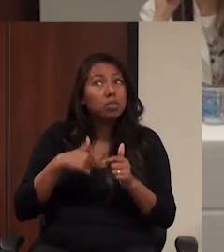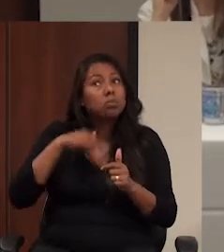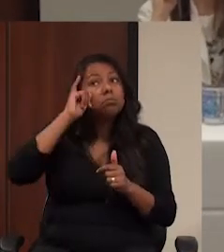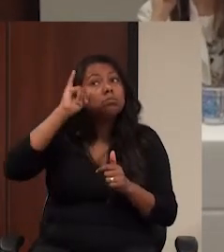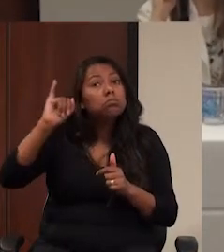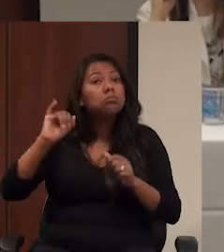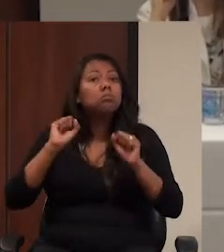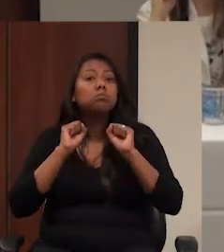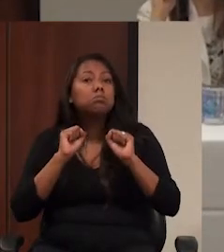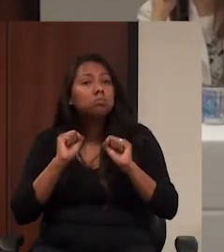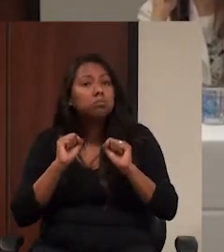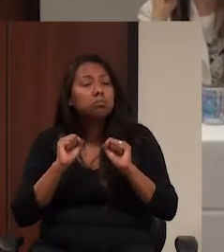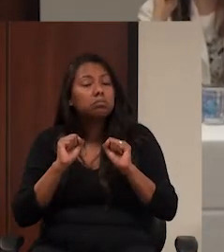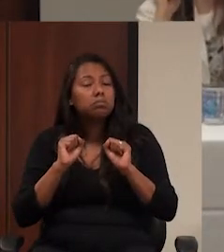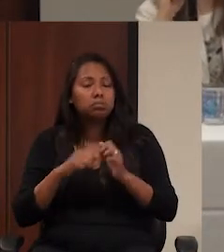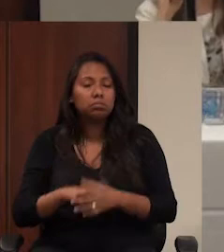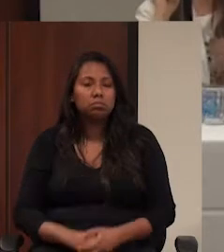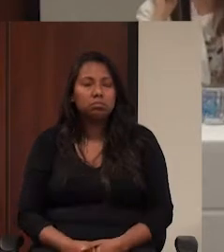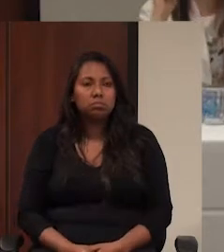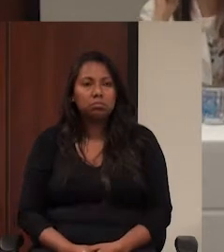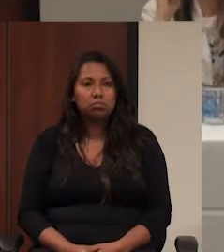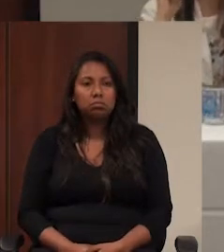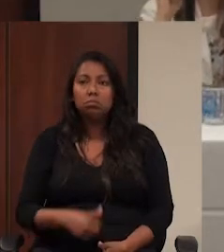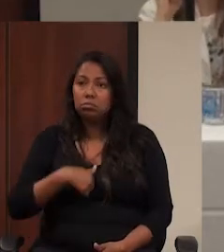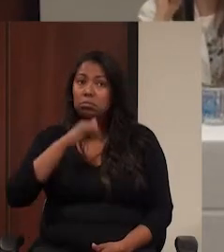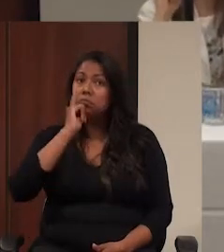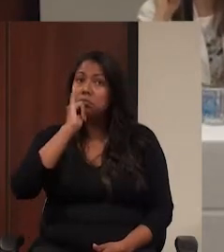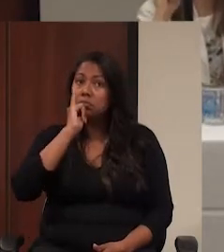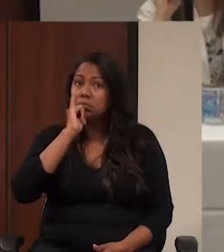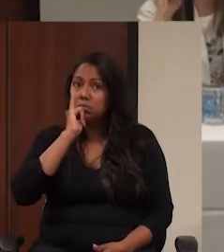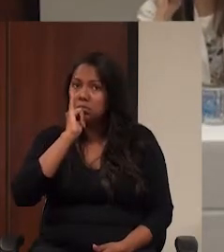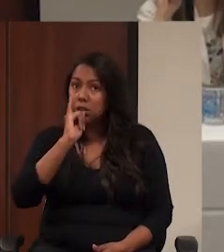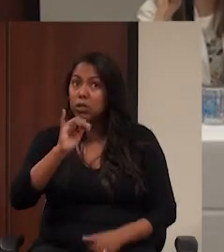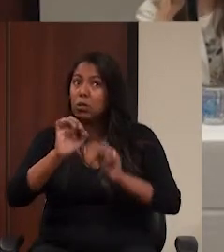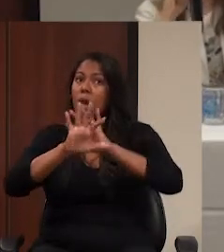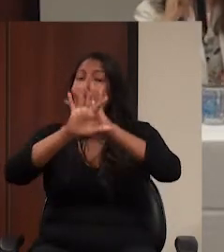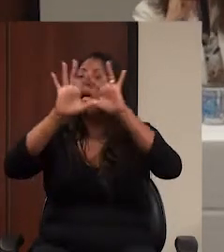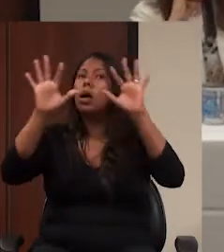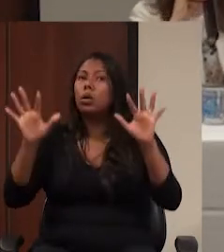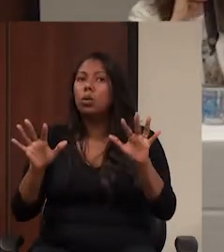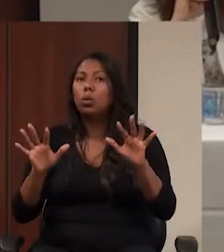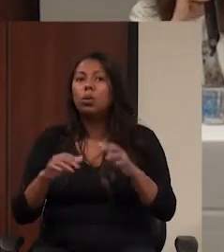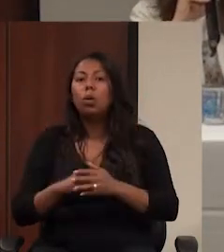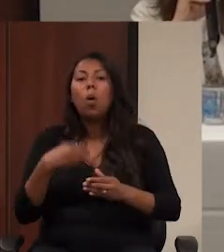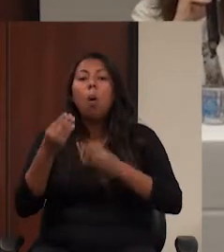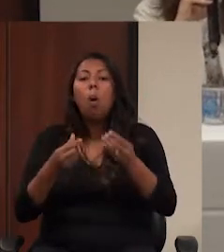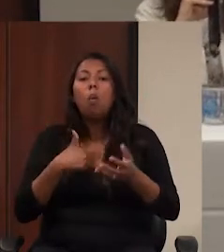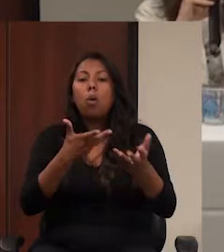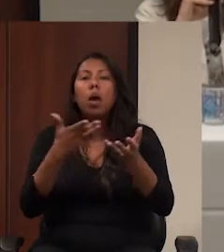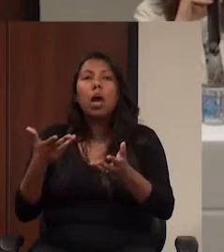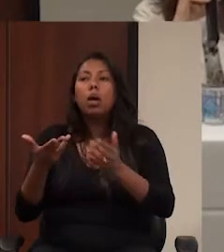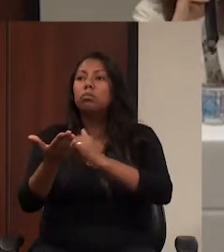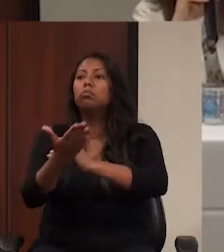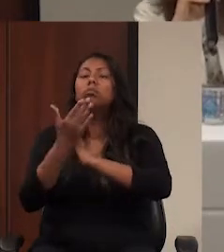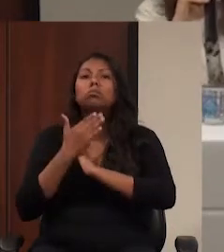né? Ela, de alguma forma, manifesta e deixa claro como é que ela quer que as coisas sejam conduzidas a